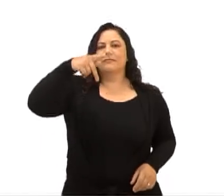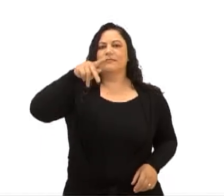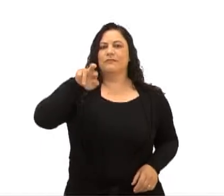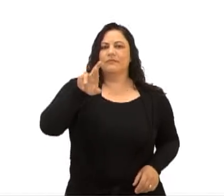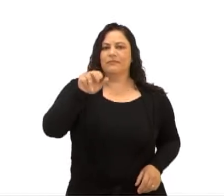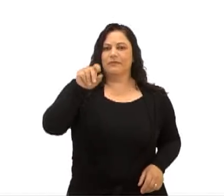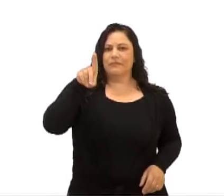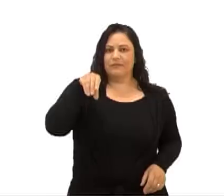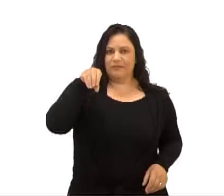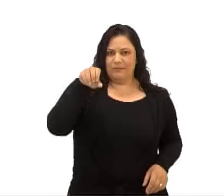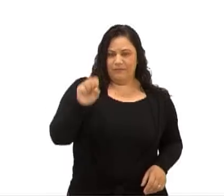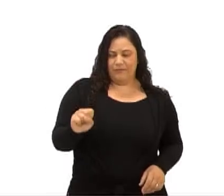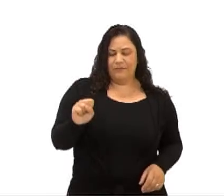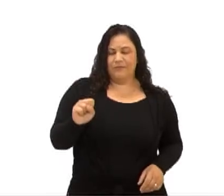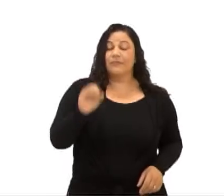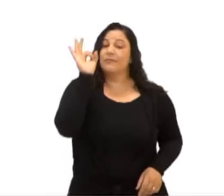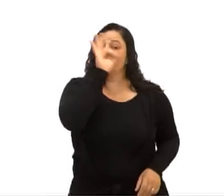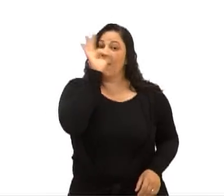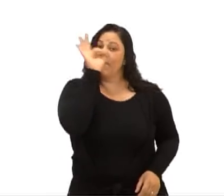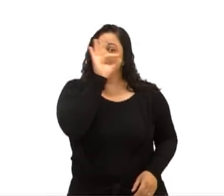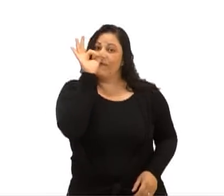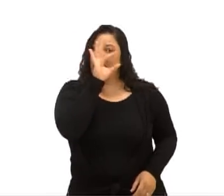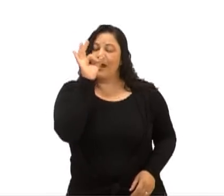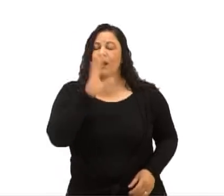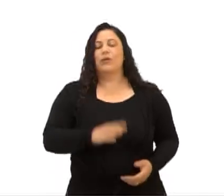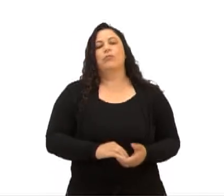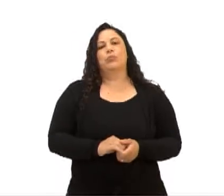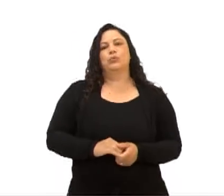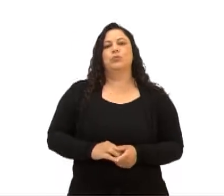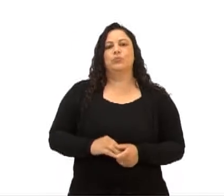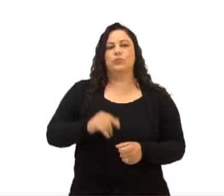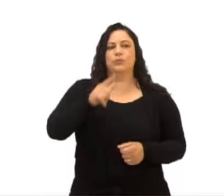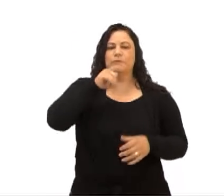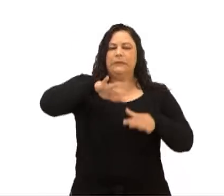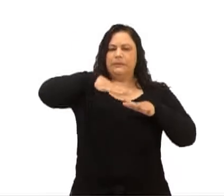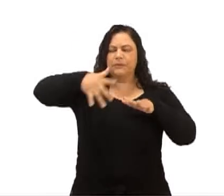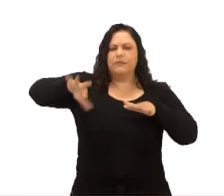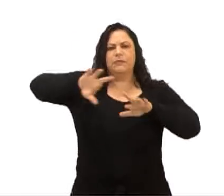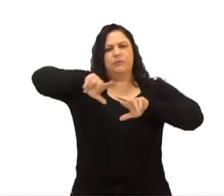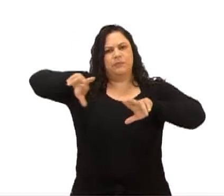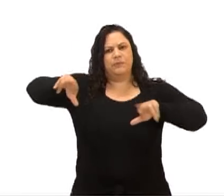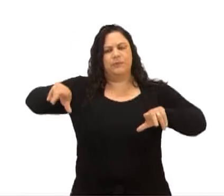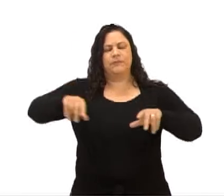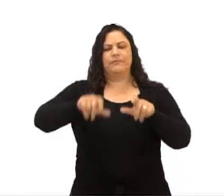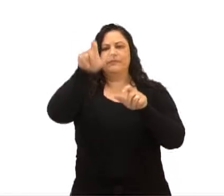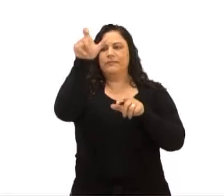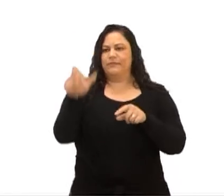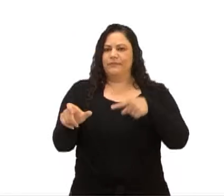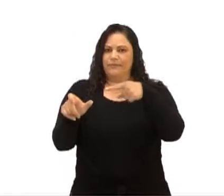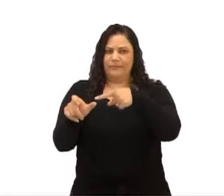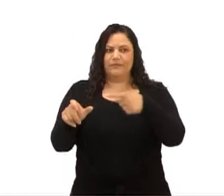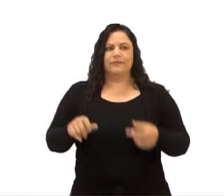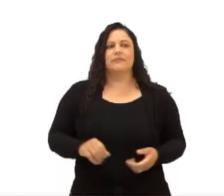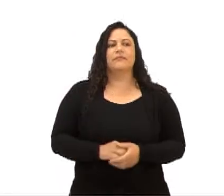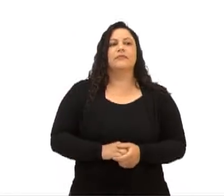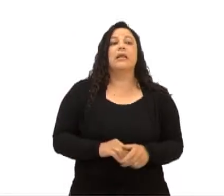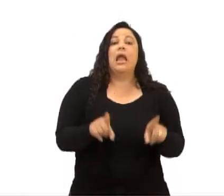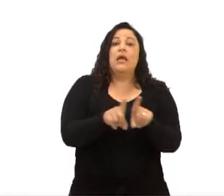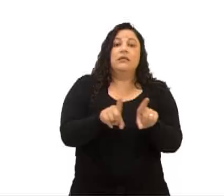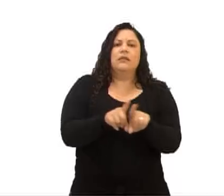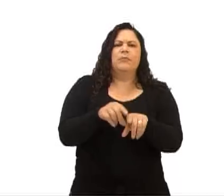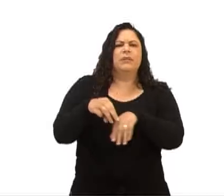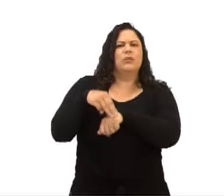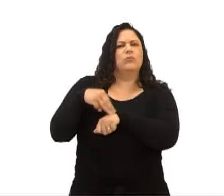verdes, continental, marítimo, oceânico, subtropical, úmido, mediterrâneo. E olha só, ali tem um